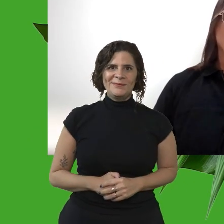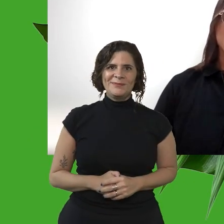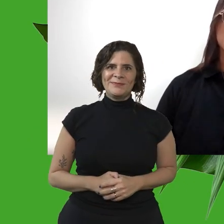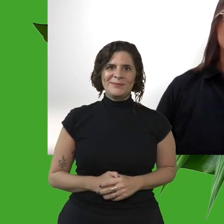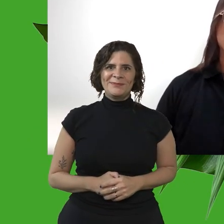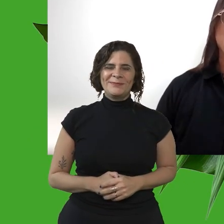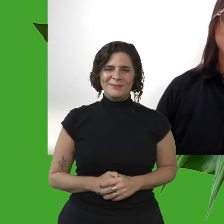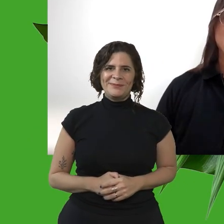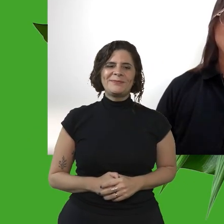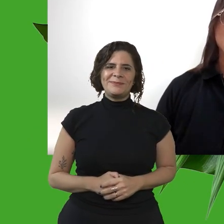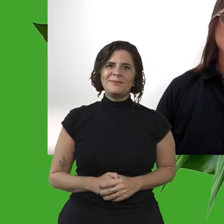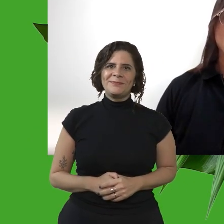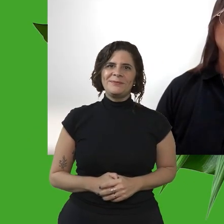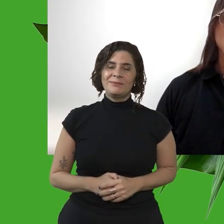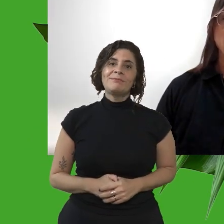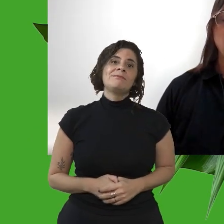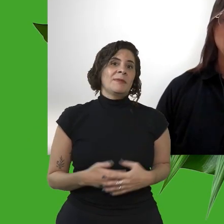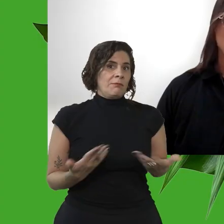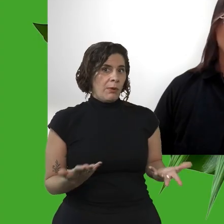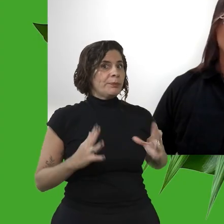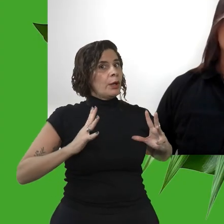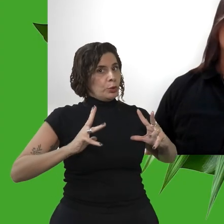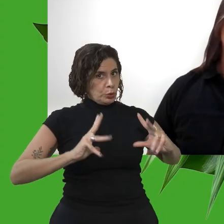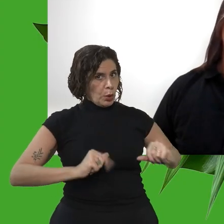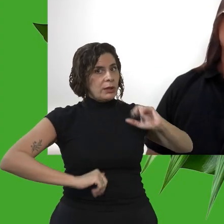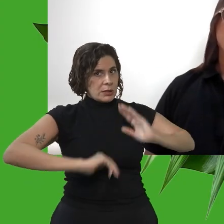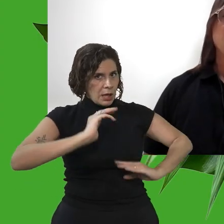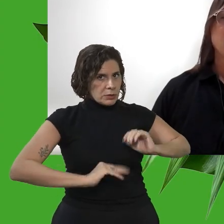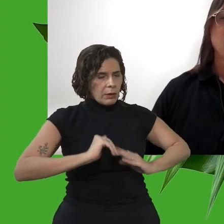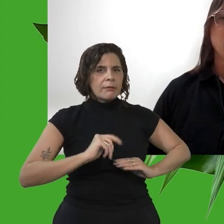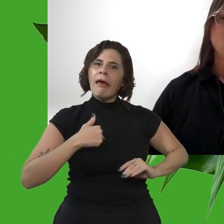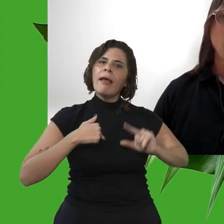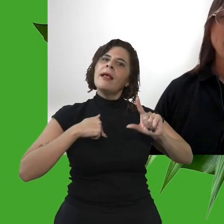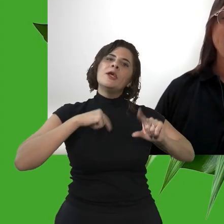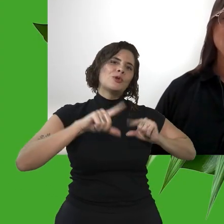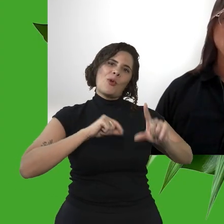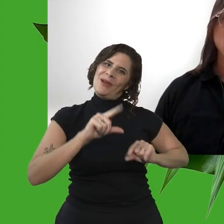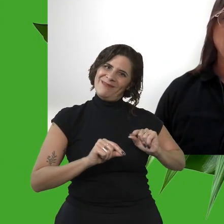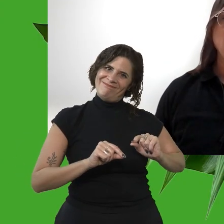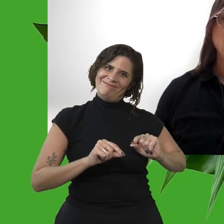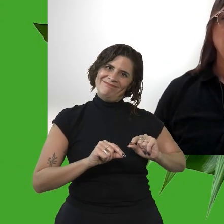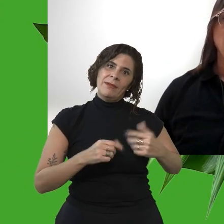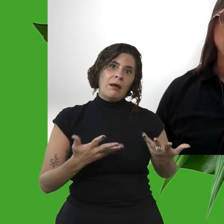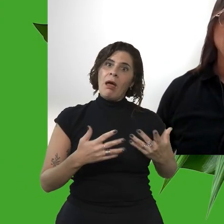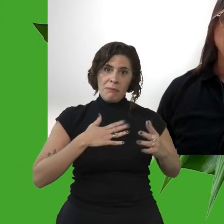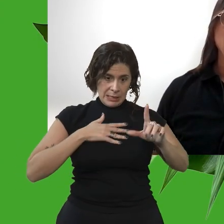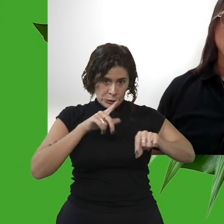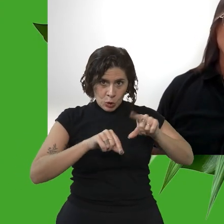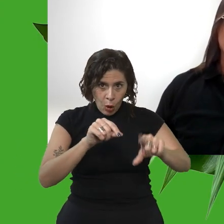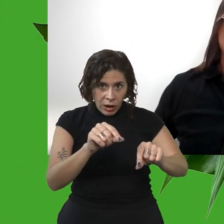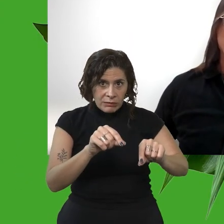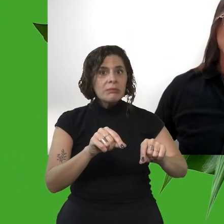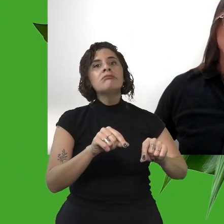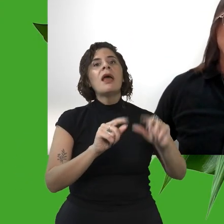Bom, todas as nossas ações são escolhas que vão influenciar nessa qualidade do ambiente e